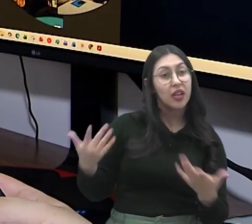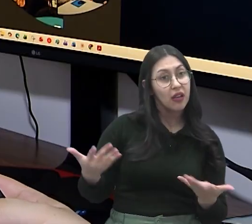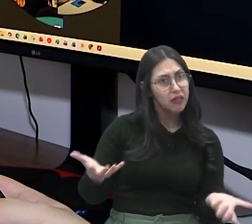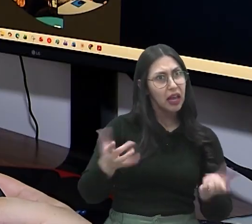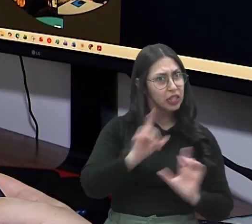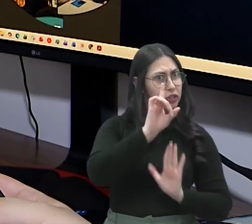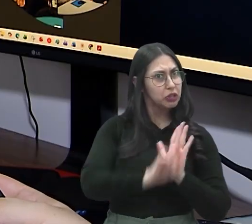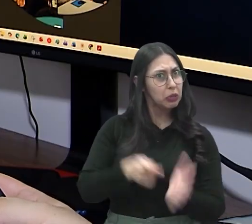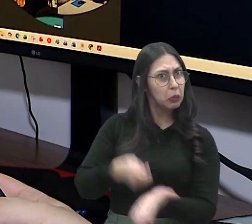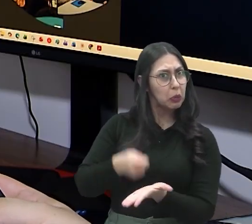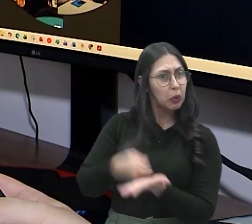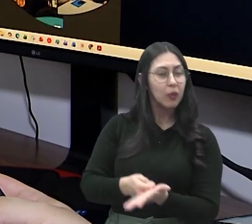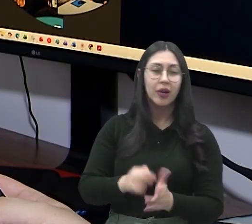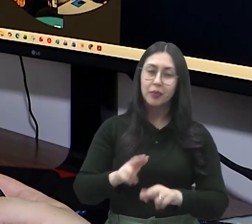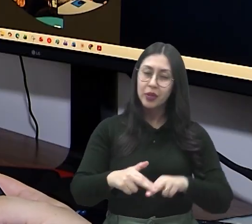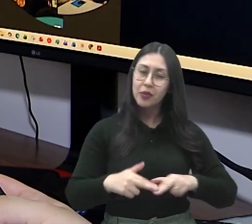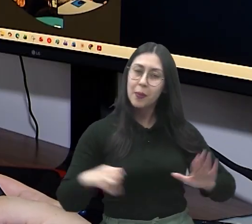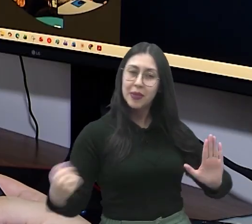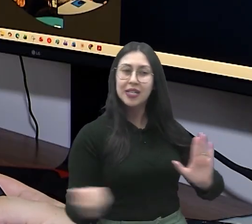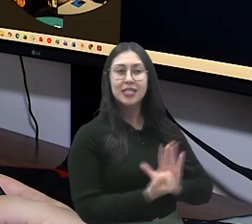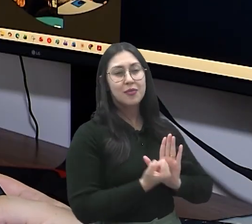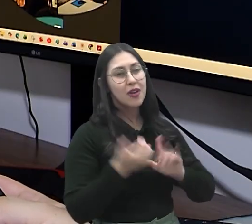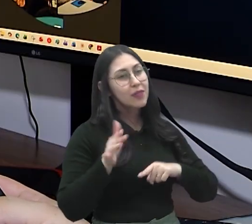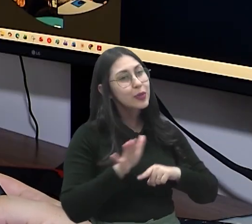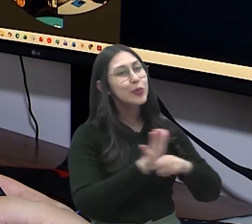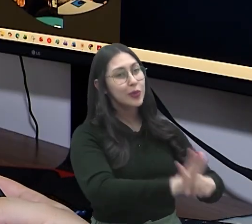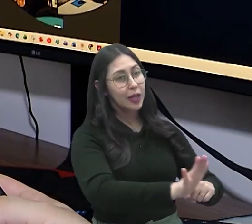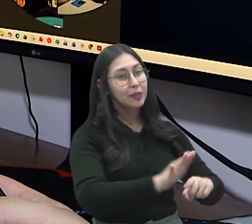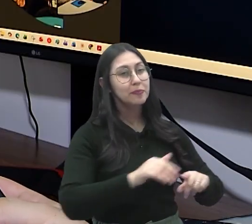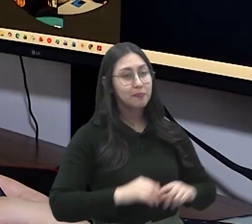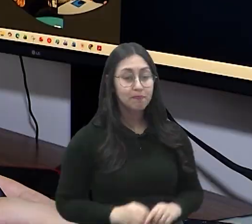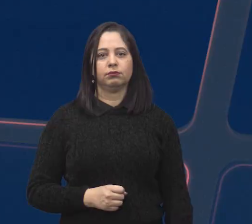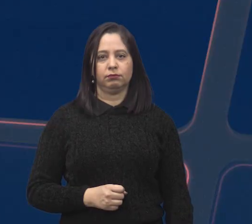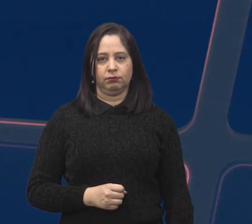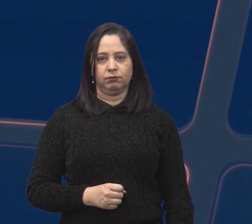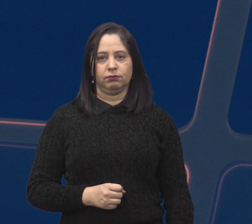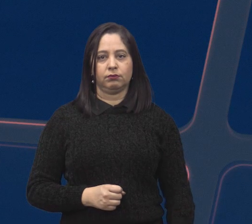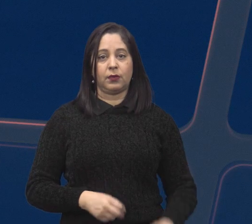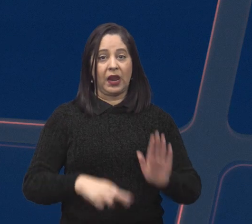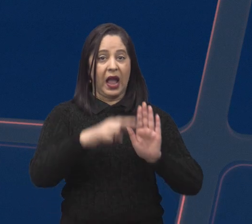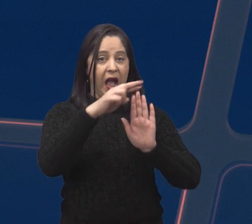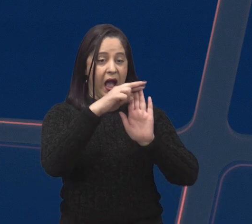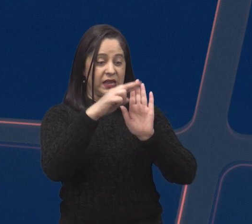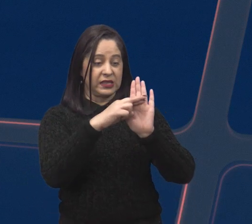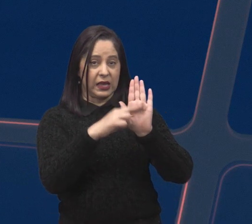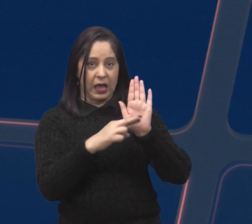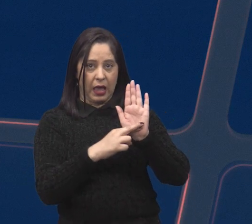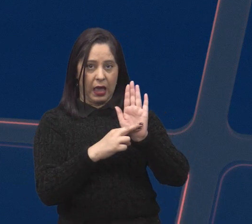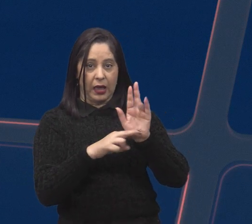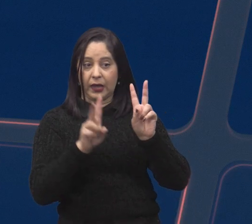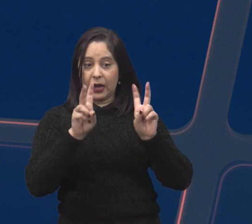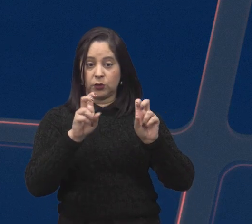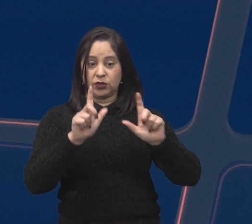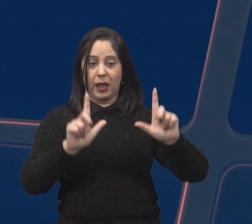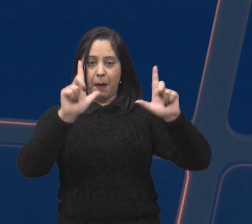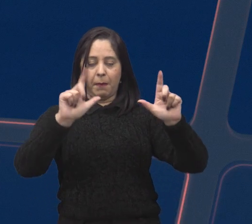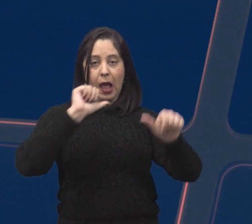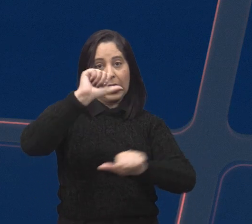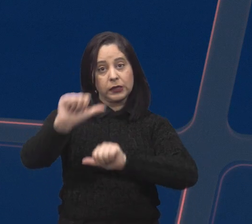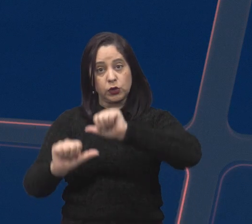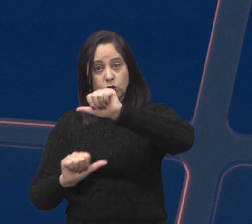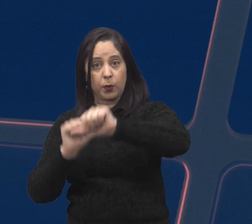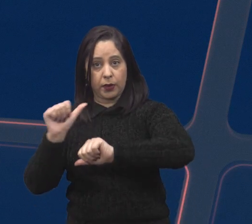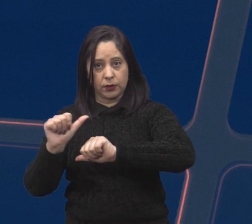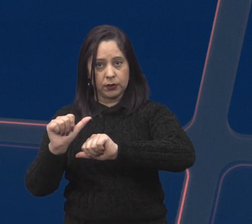o símbolo e usar esse símbolo vai ajudar muito a população, sem sombra de dúvidas. A regulamentação sobre a troca das